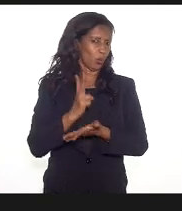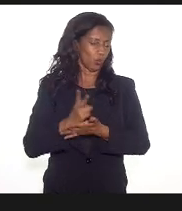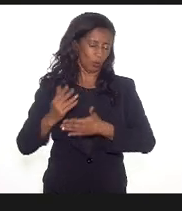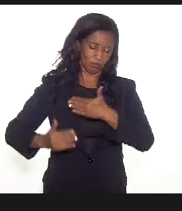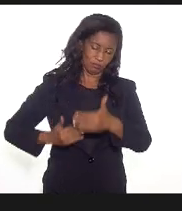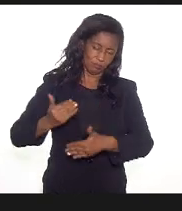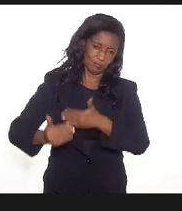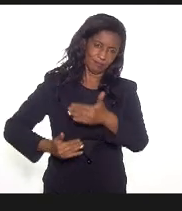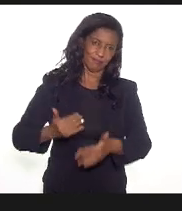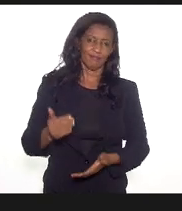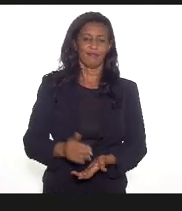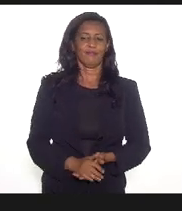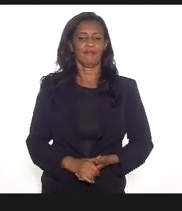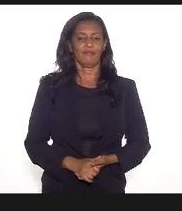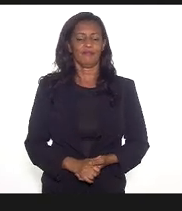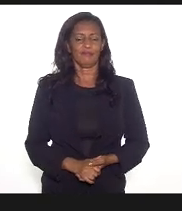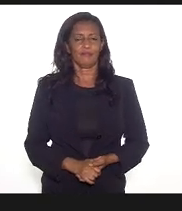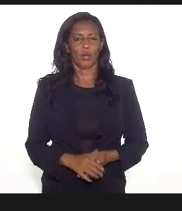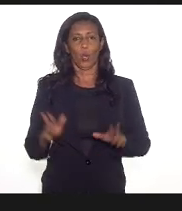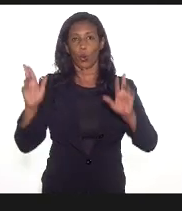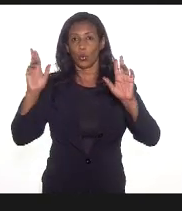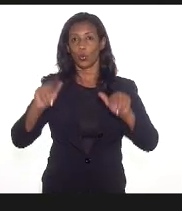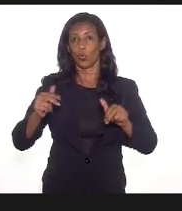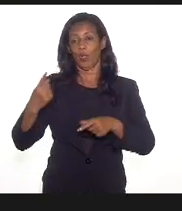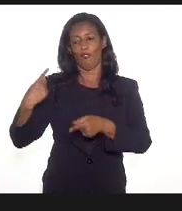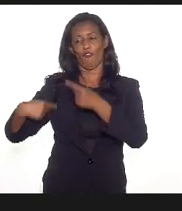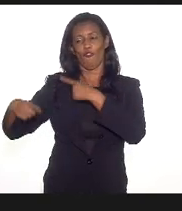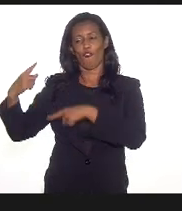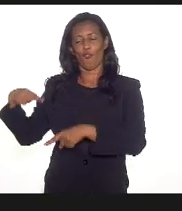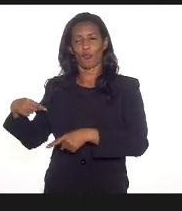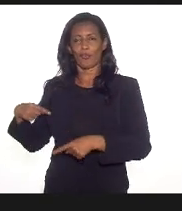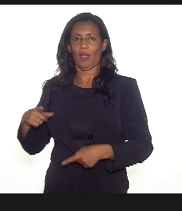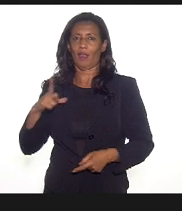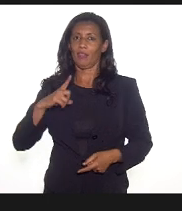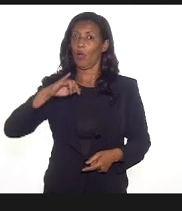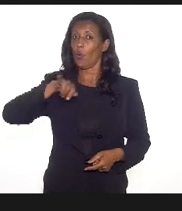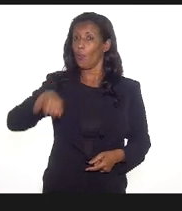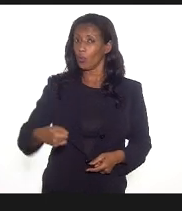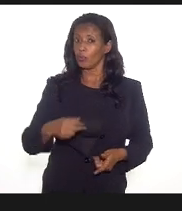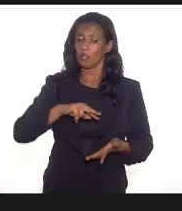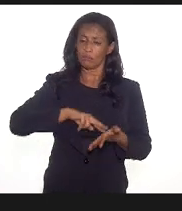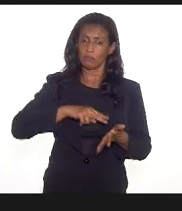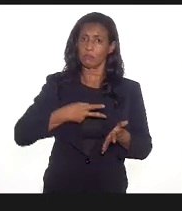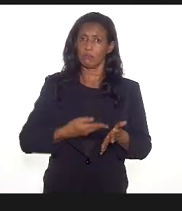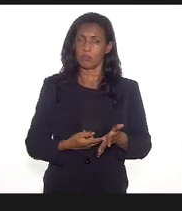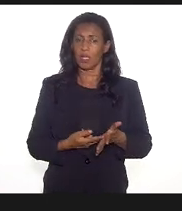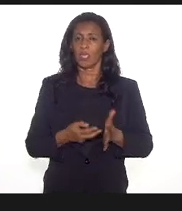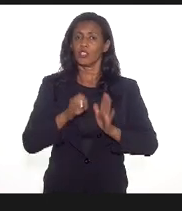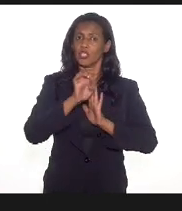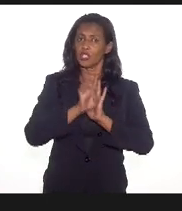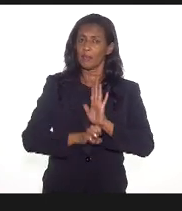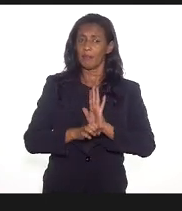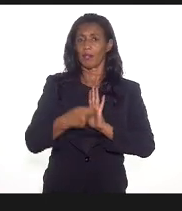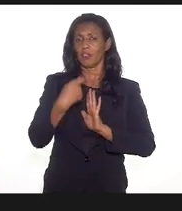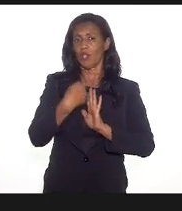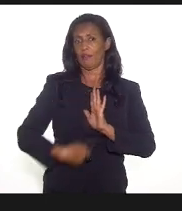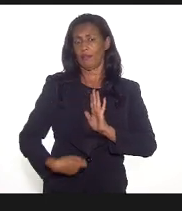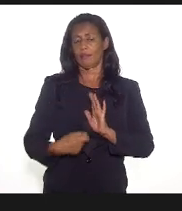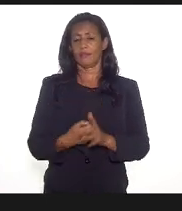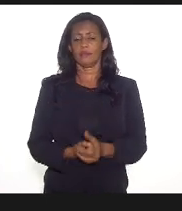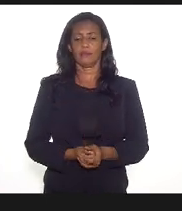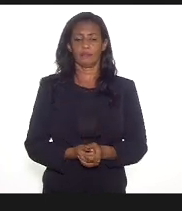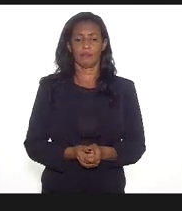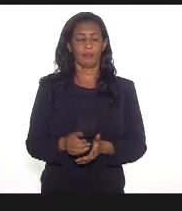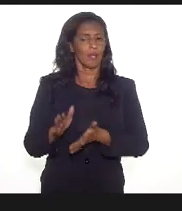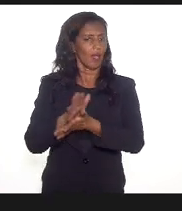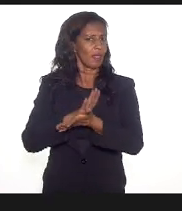avançando, de forma alguma voltar atrás, né? Eu digo que há oportunidade da correção, até de emendas de redação.